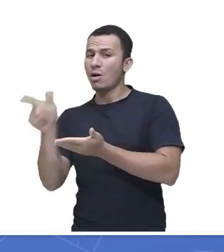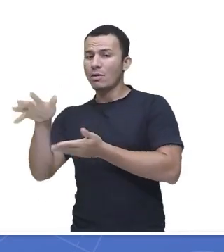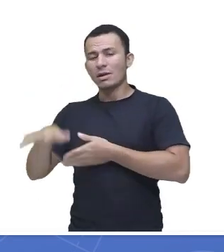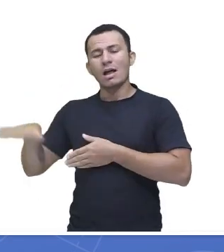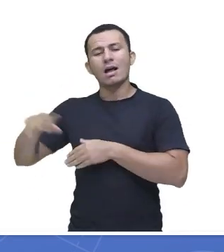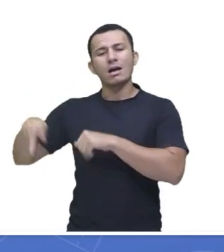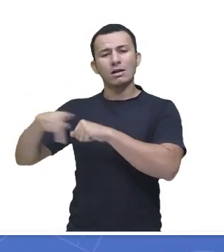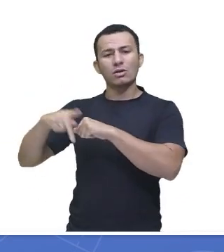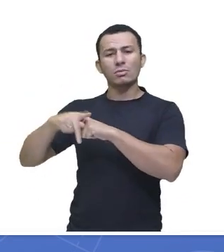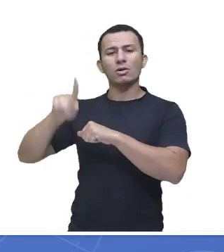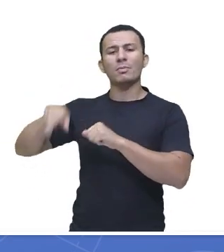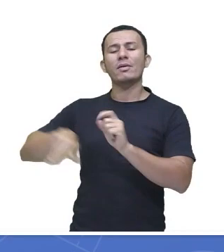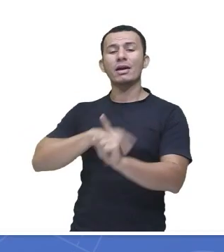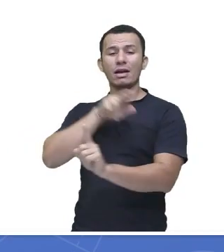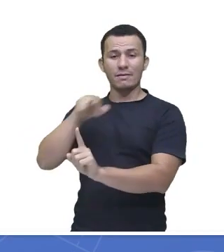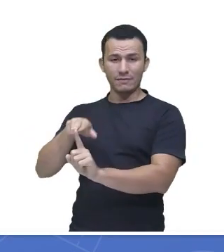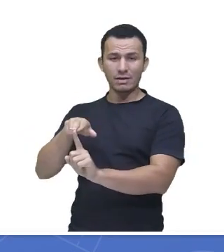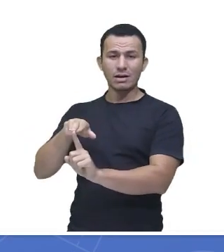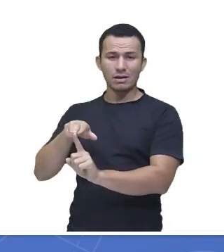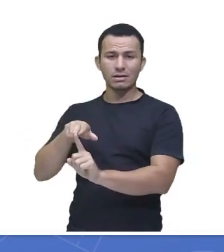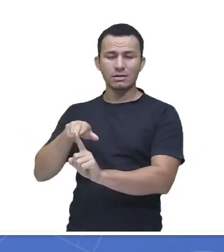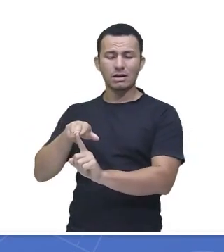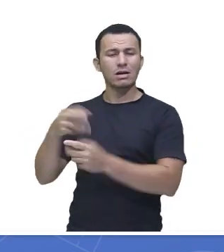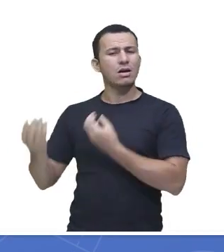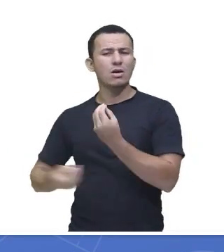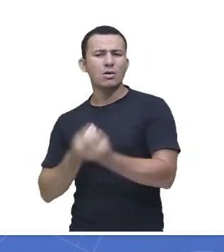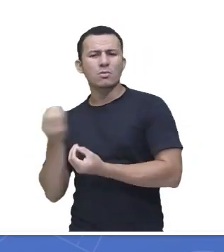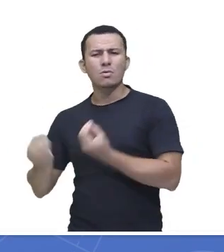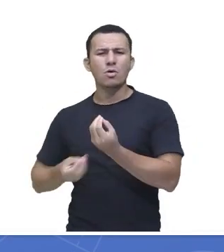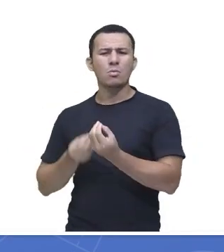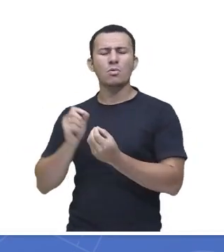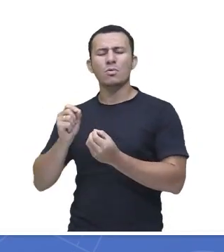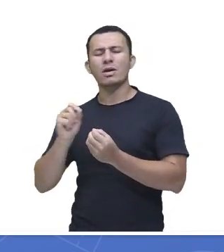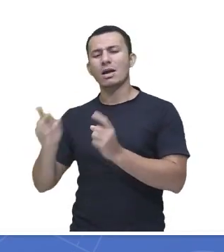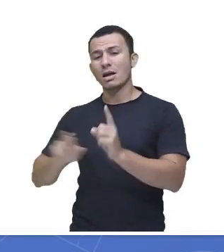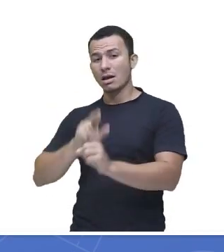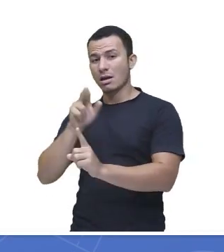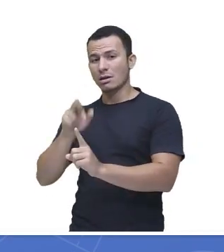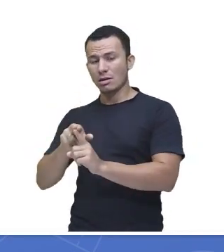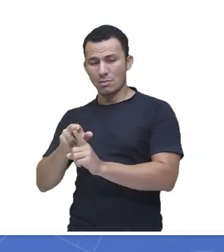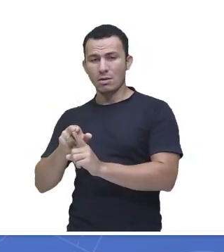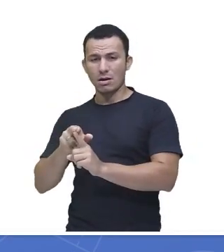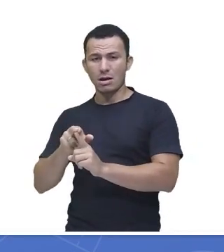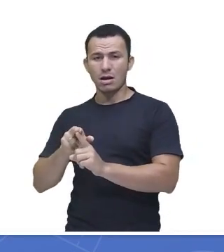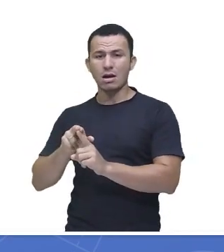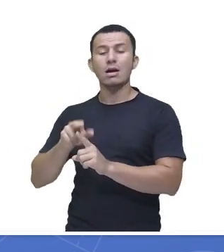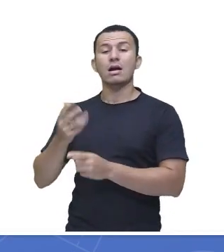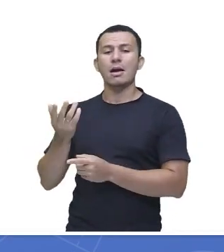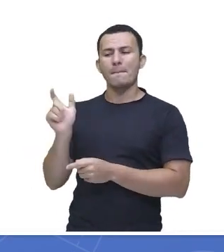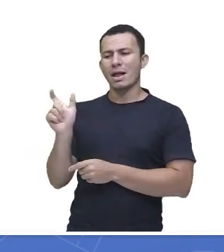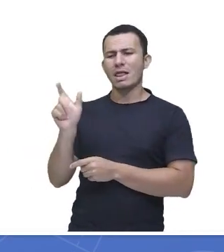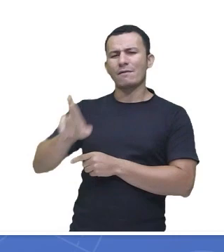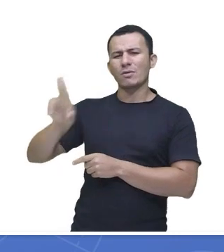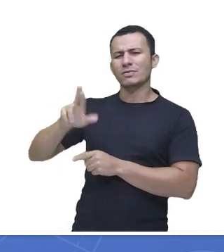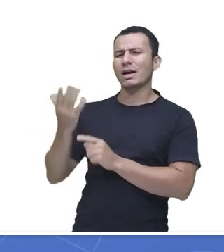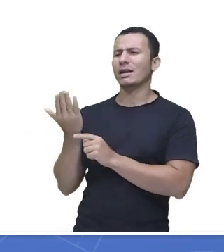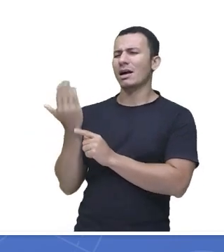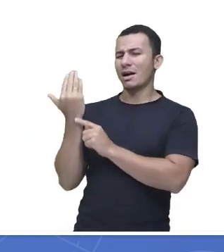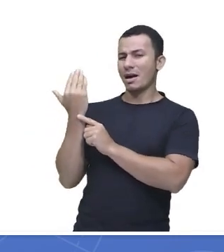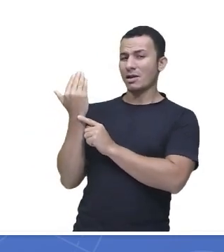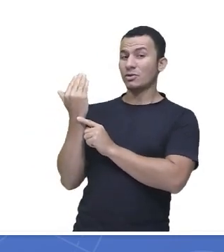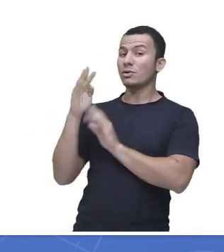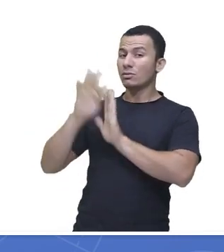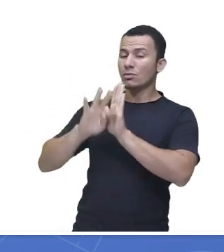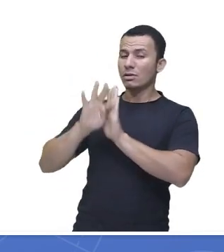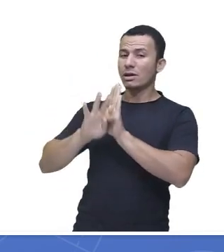questão da referenciação, da possibilidade de retomar elementos ditos anteriormente no texto sem